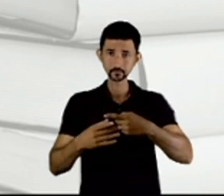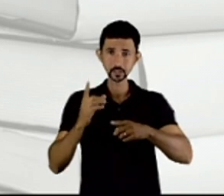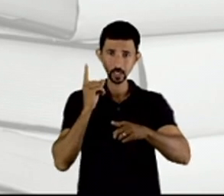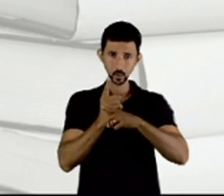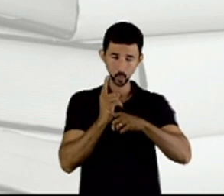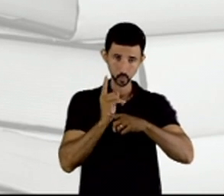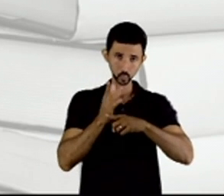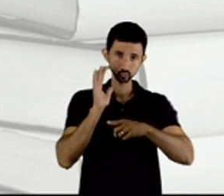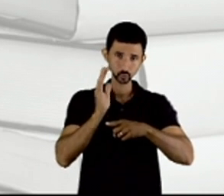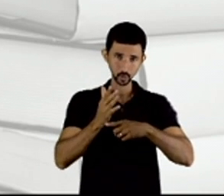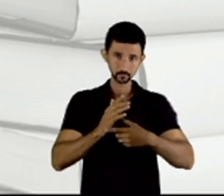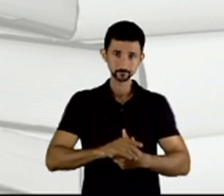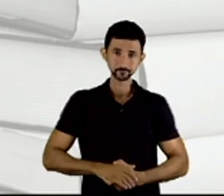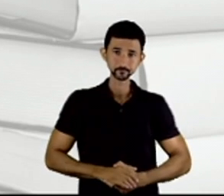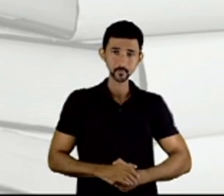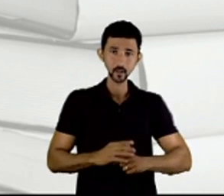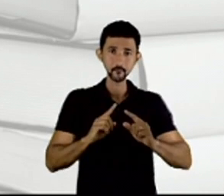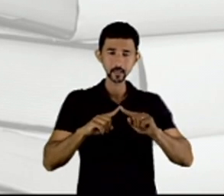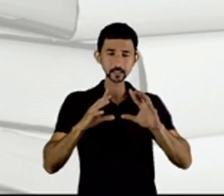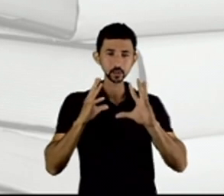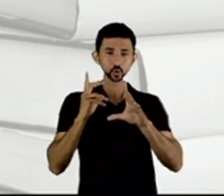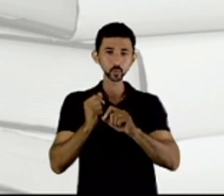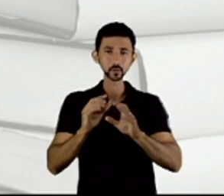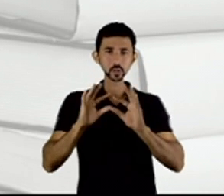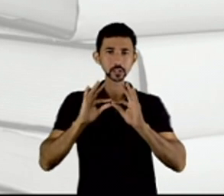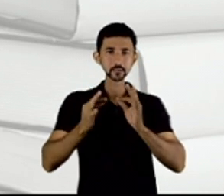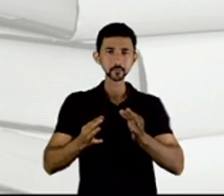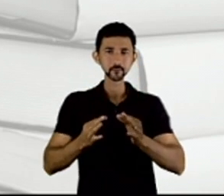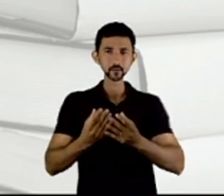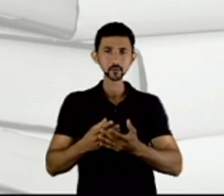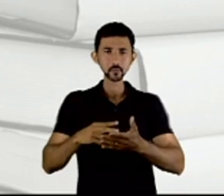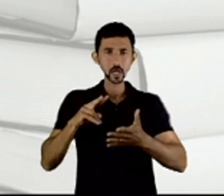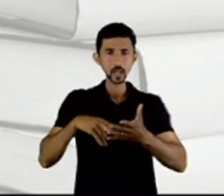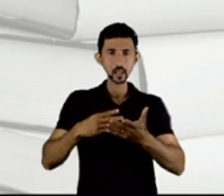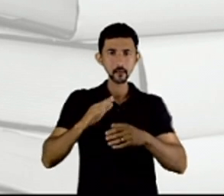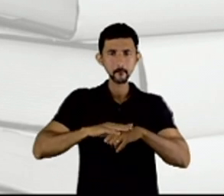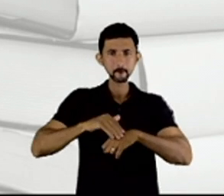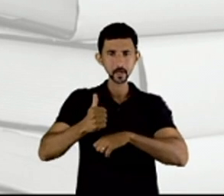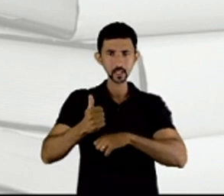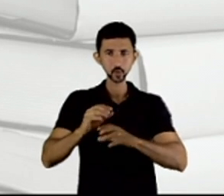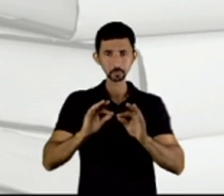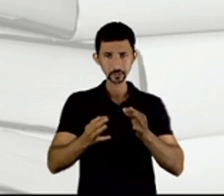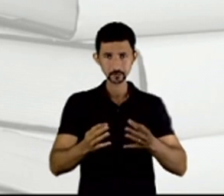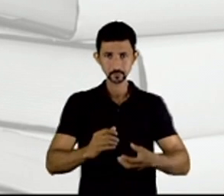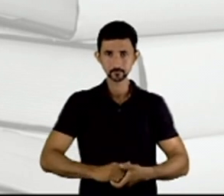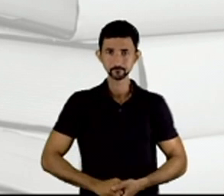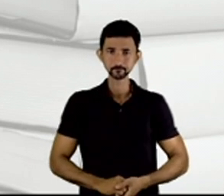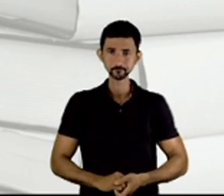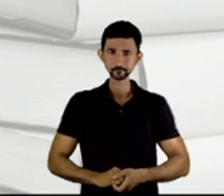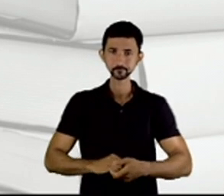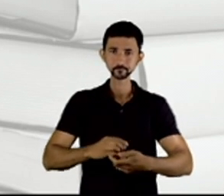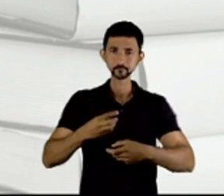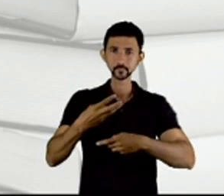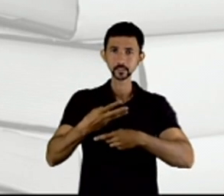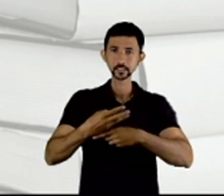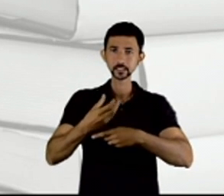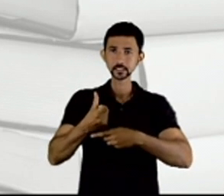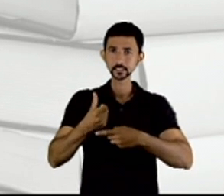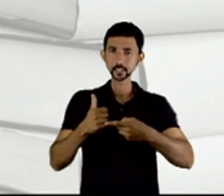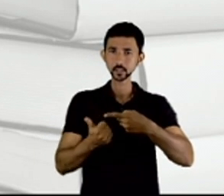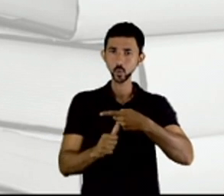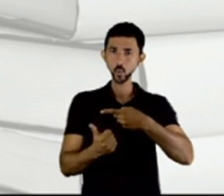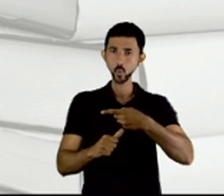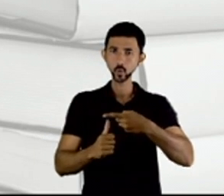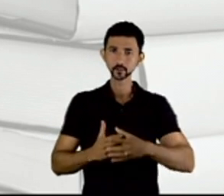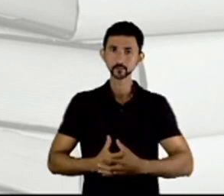já achou a fração. Agora, eu simplifico para ler de uma forma mais simples. 36